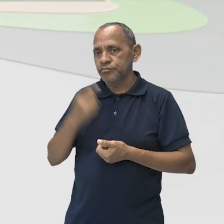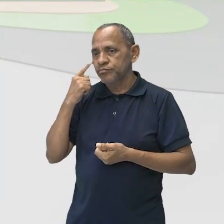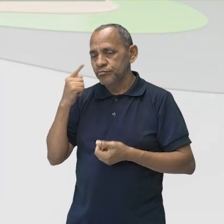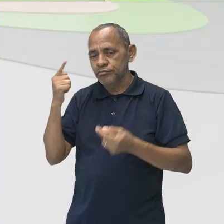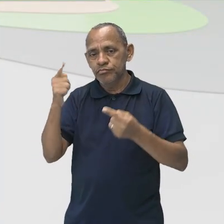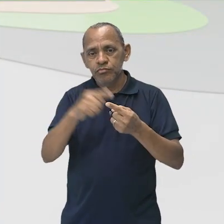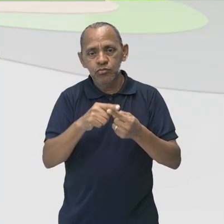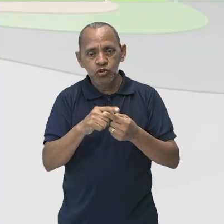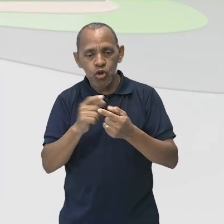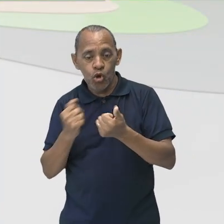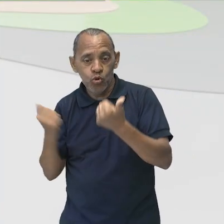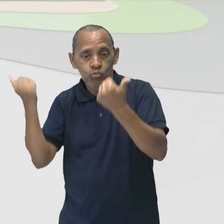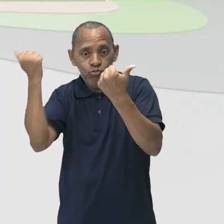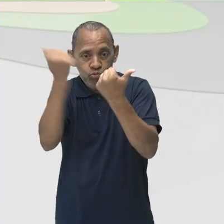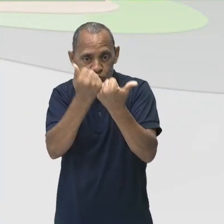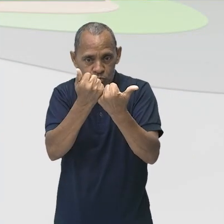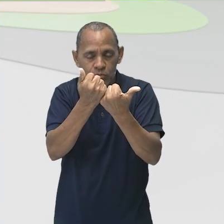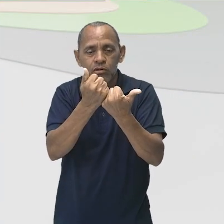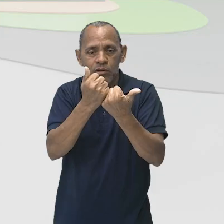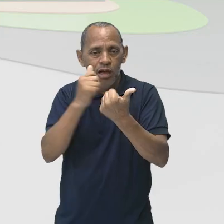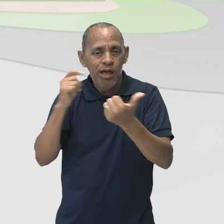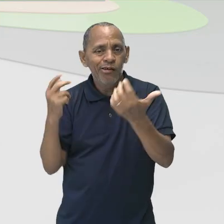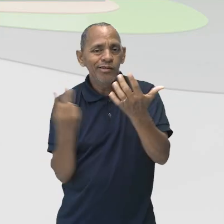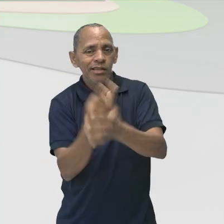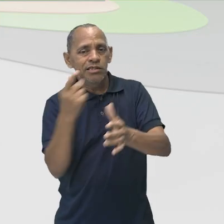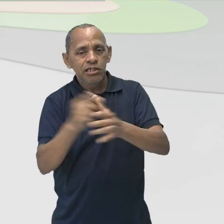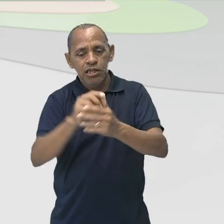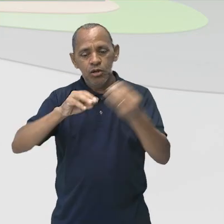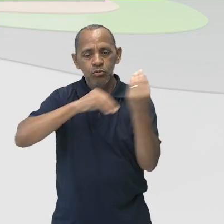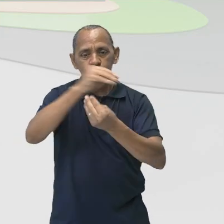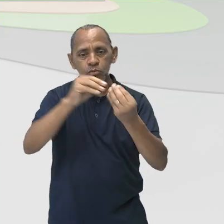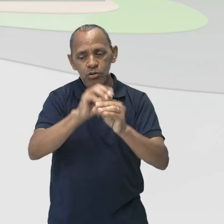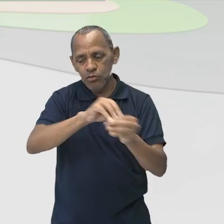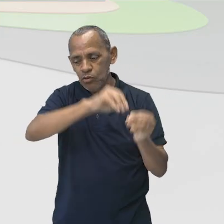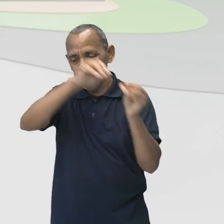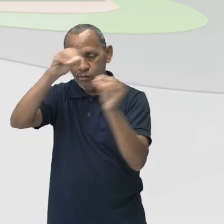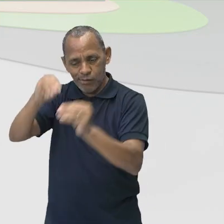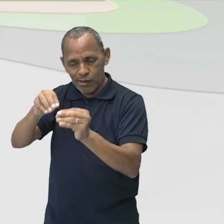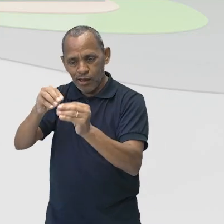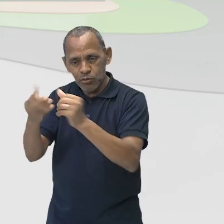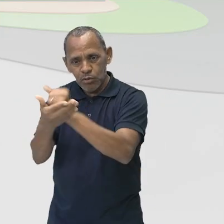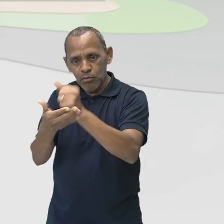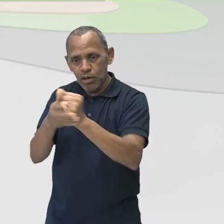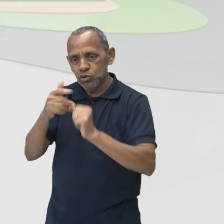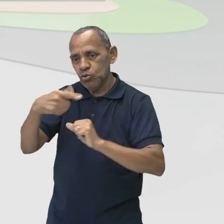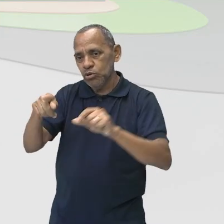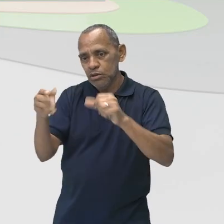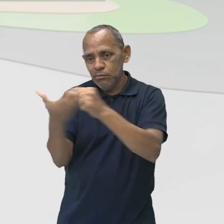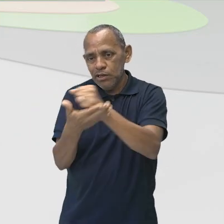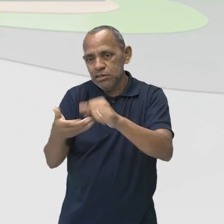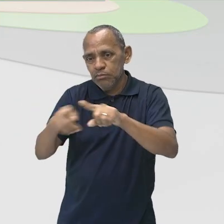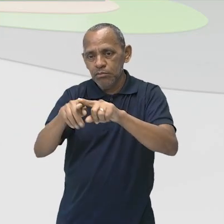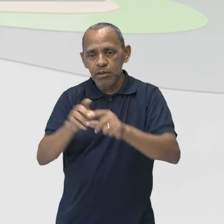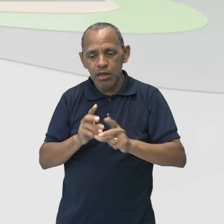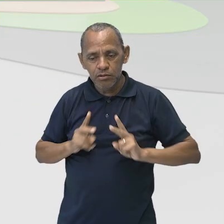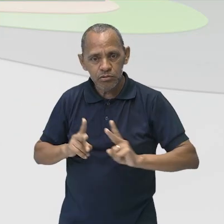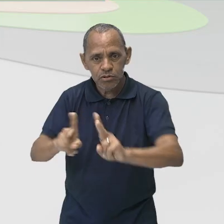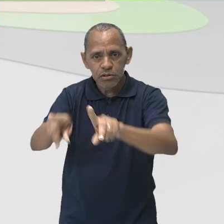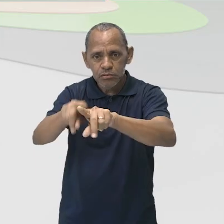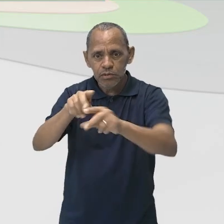tipo substituição, onde ocorre uma troca de uma base nitrogenada por outra na sequência de